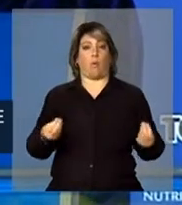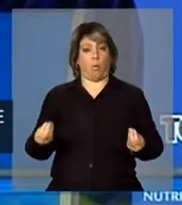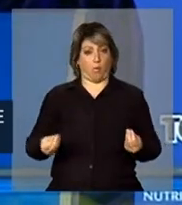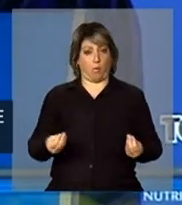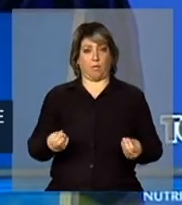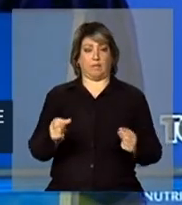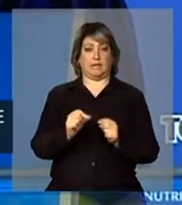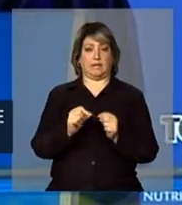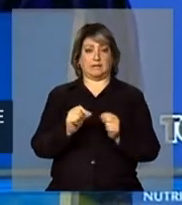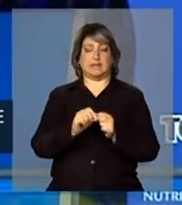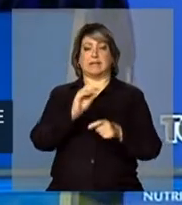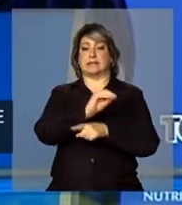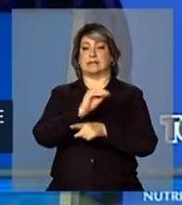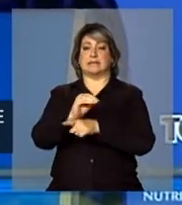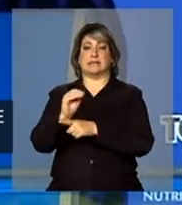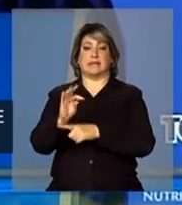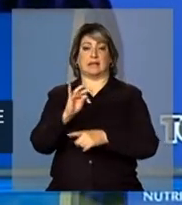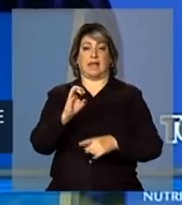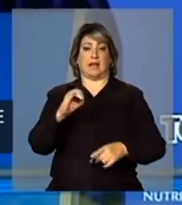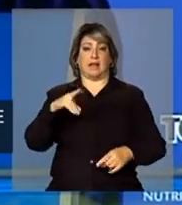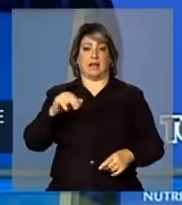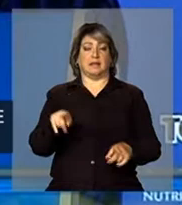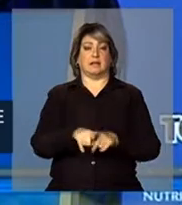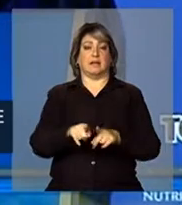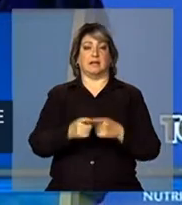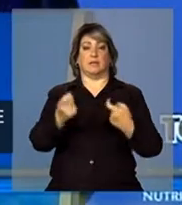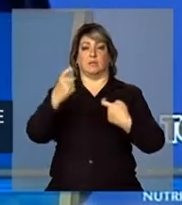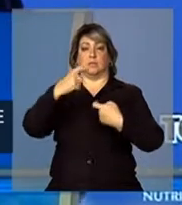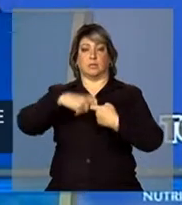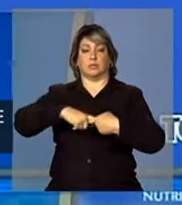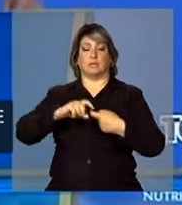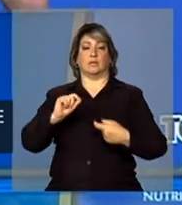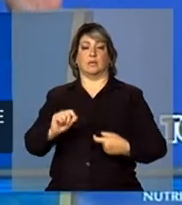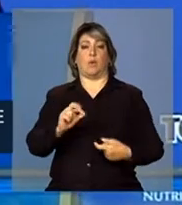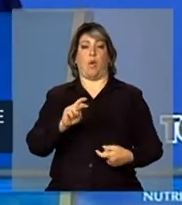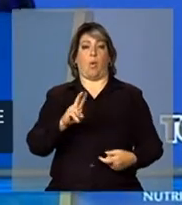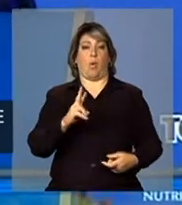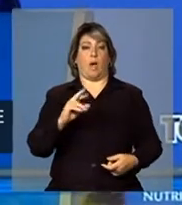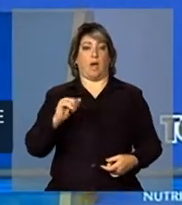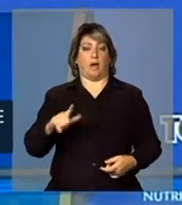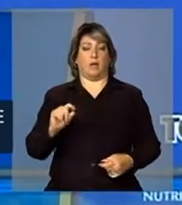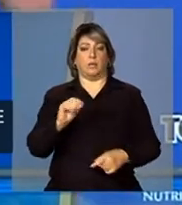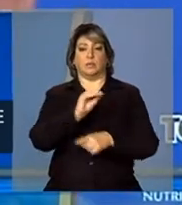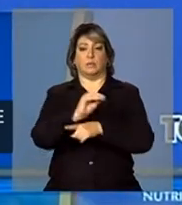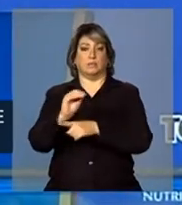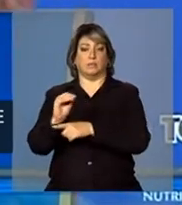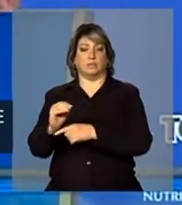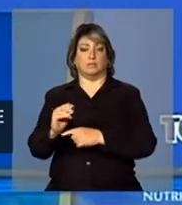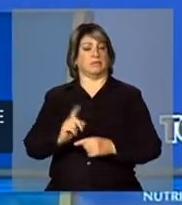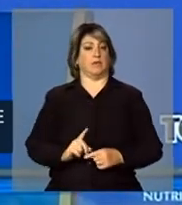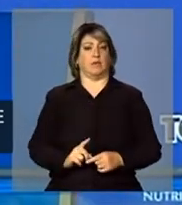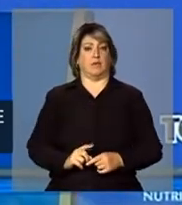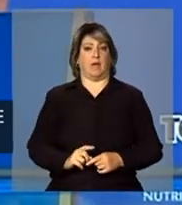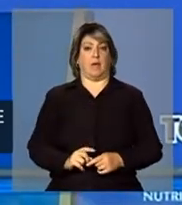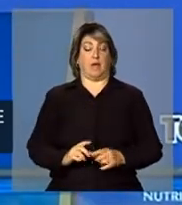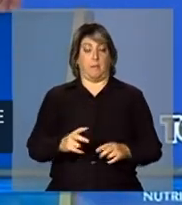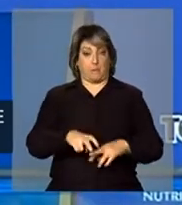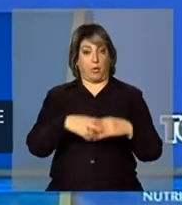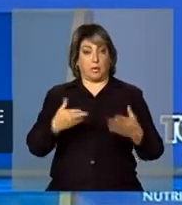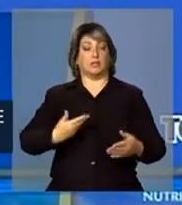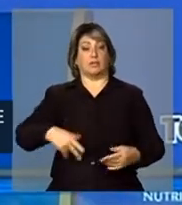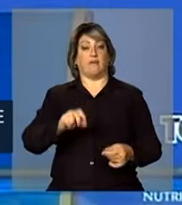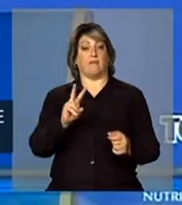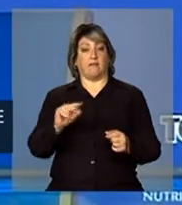para assistência técnica e extensão rural. Por isso, nós iremos criar a agência de extensão